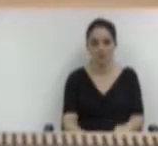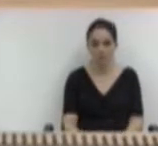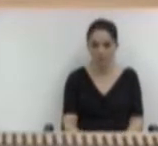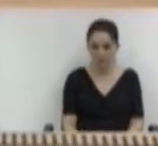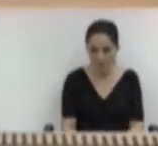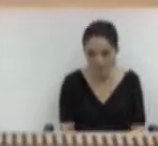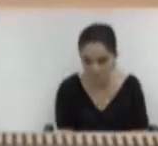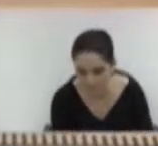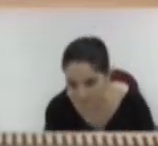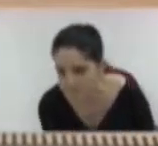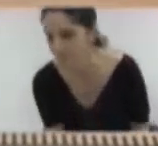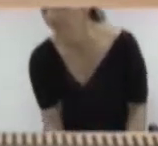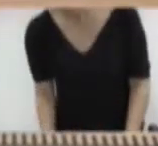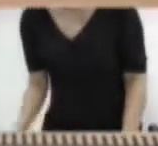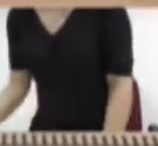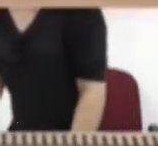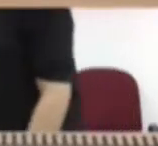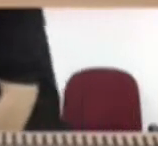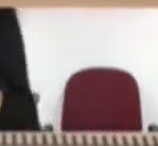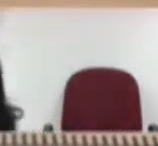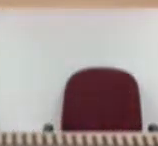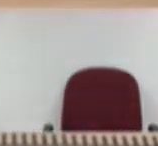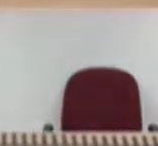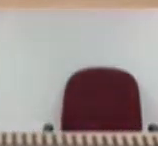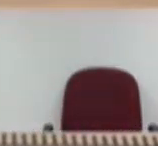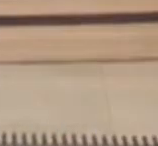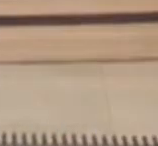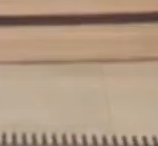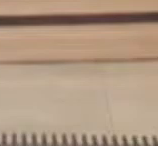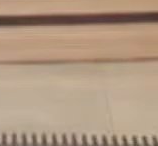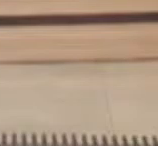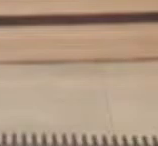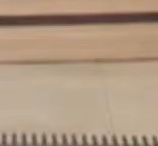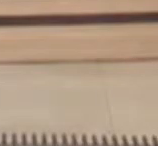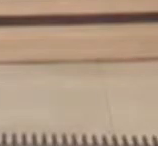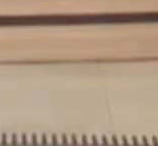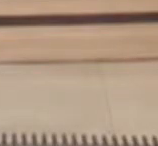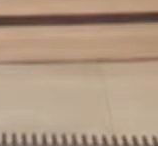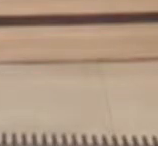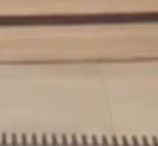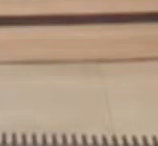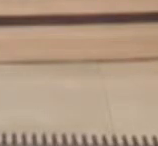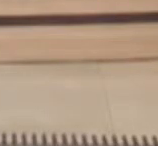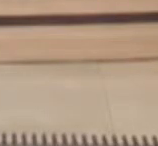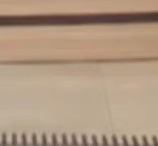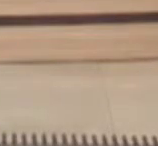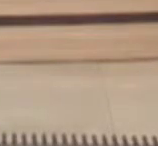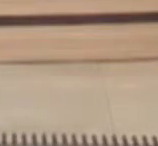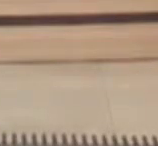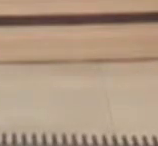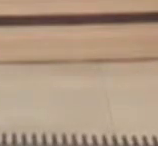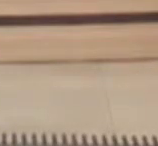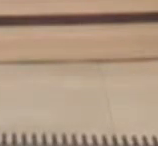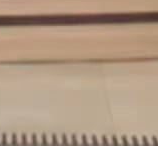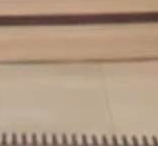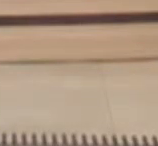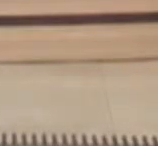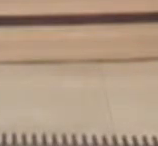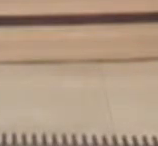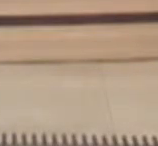para Pessoas com Deficiência. Autora, vereadora Érica Tanque. Algum vereador deseja